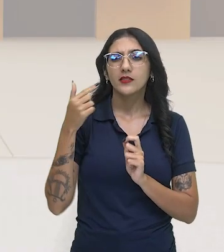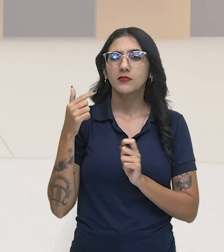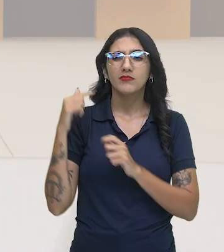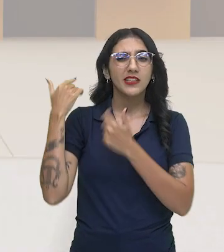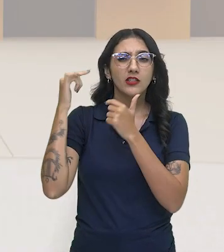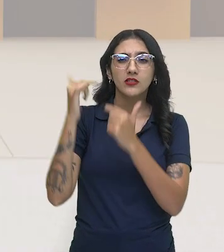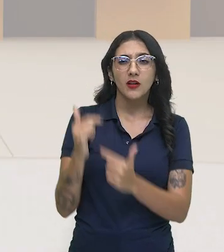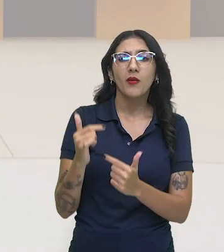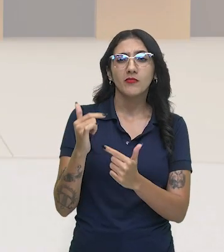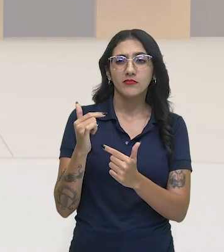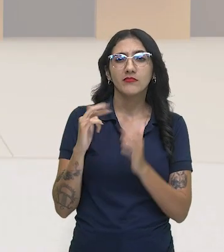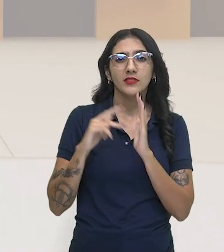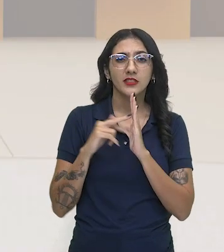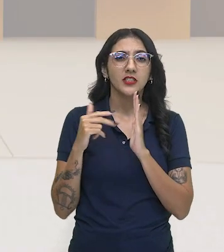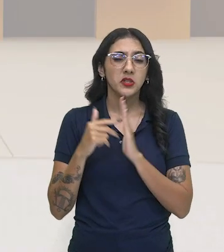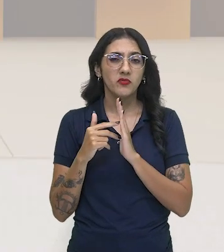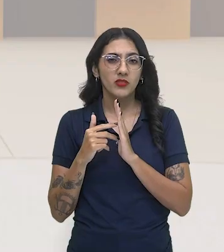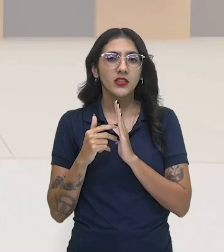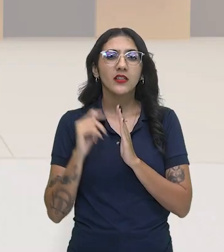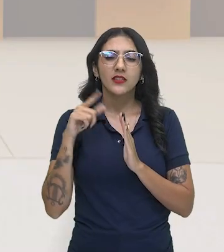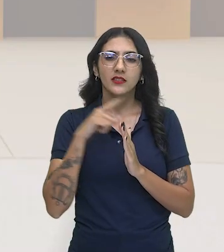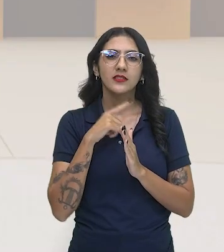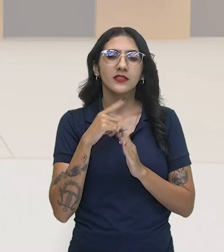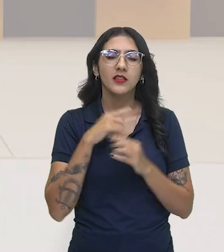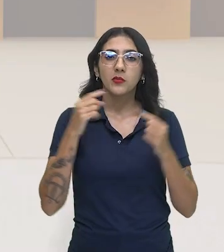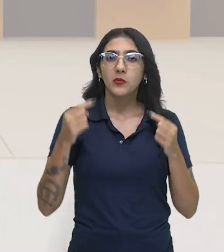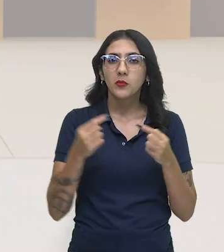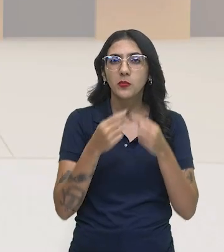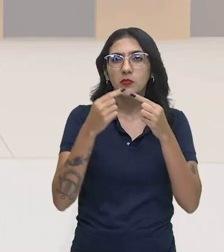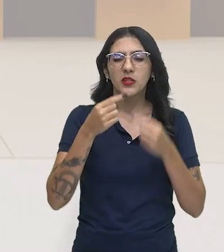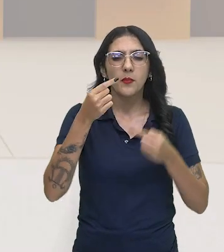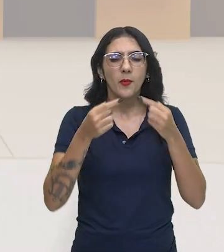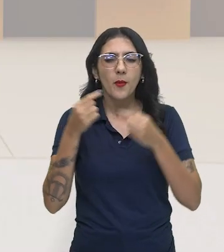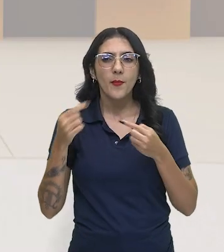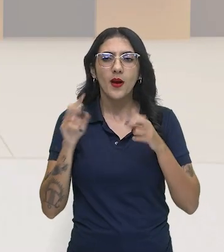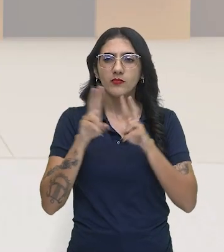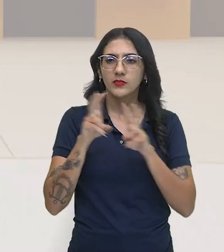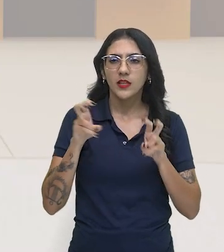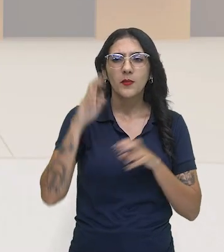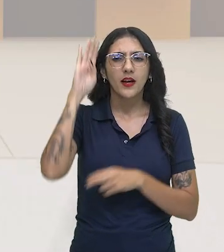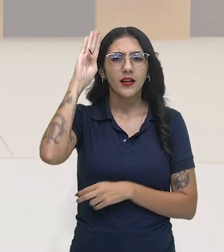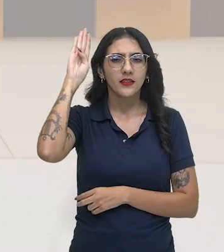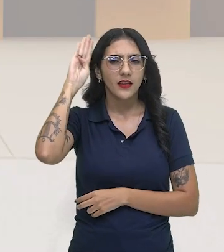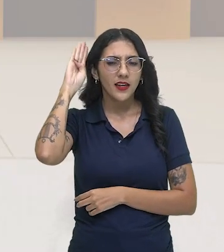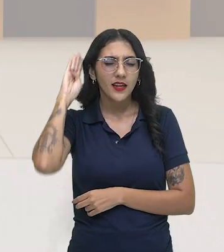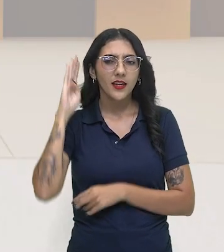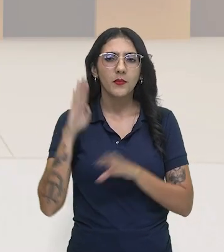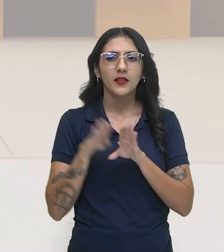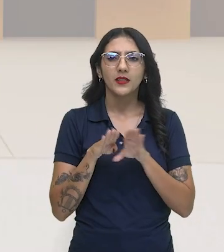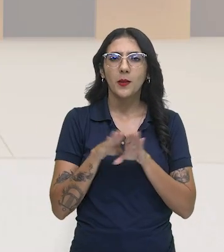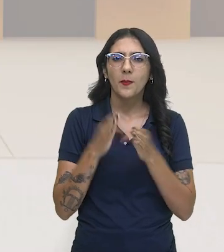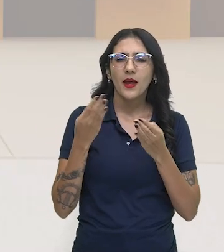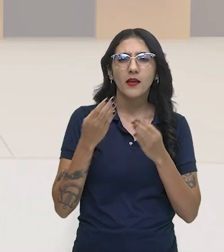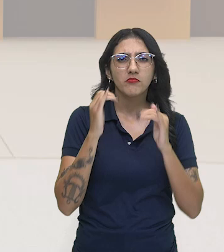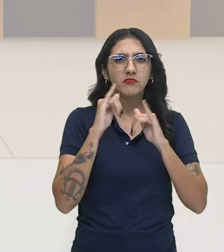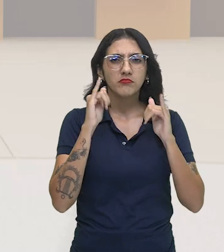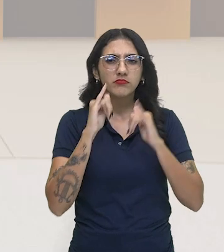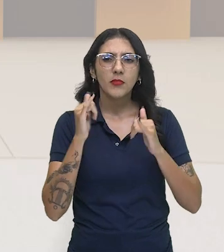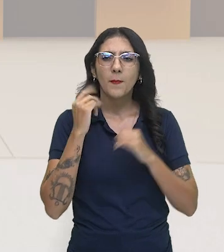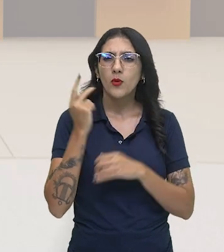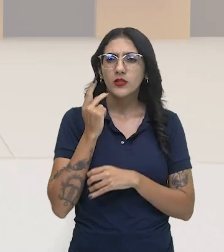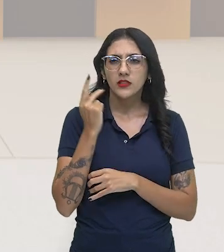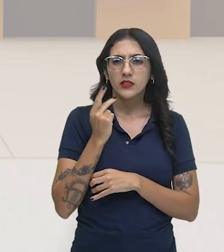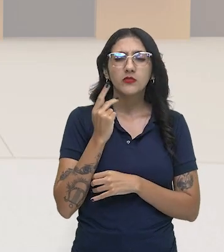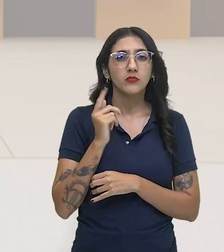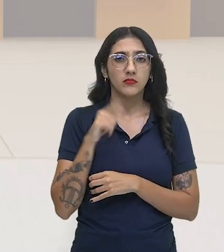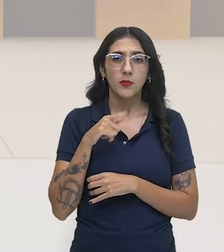Mestre? O termo povos originários está muito em voga, né? Nas discussões acadêmicas, no jornalismo, nas discussões políticas. É